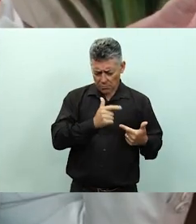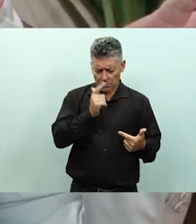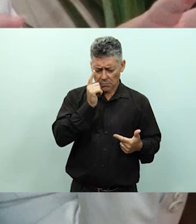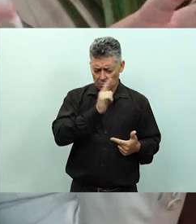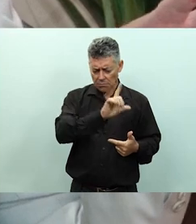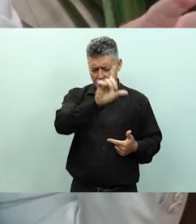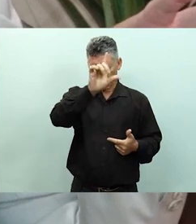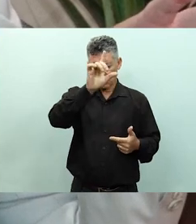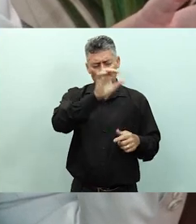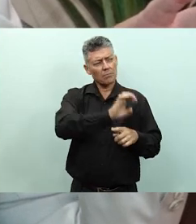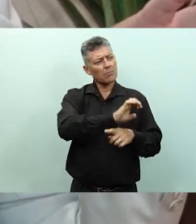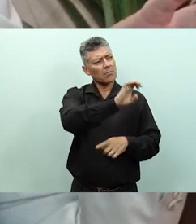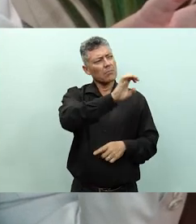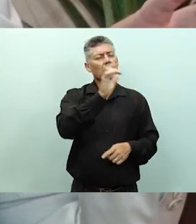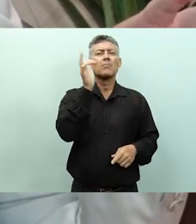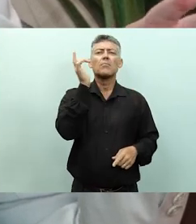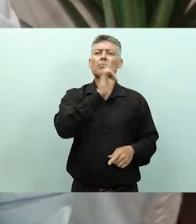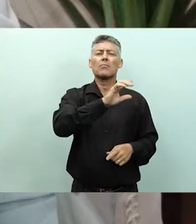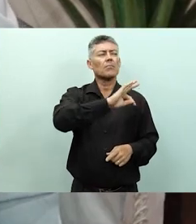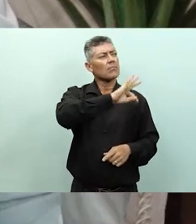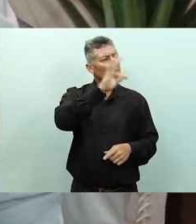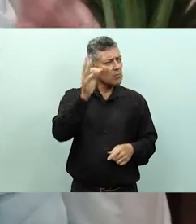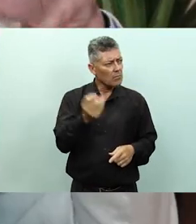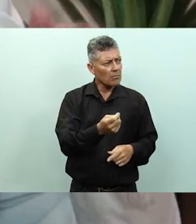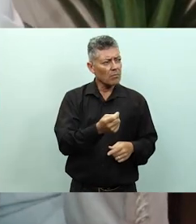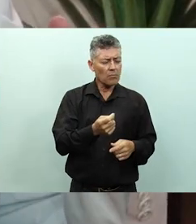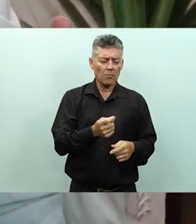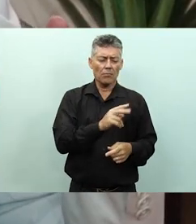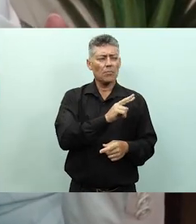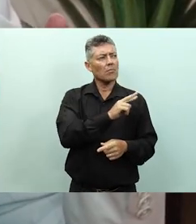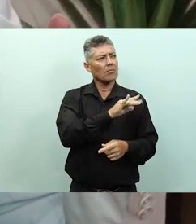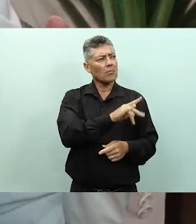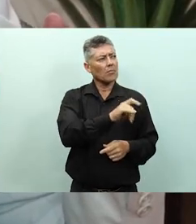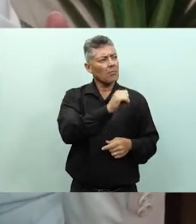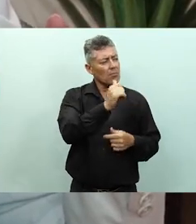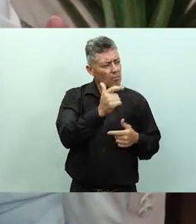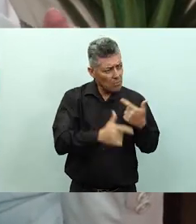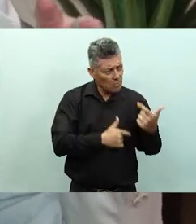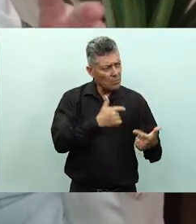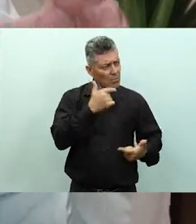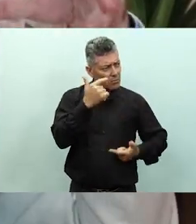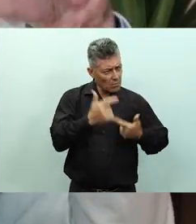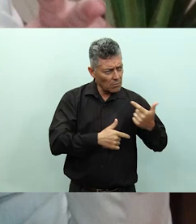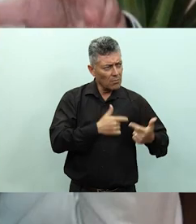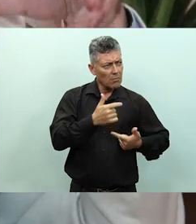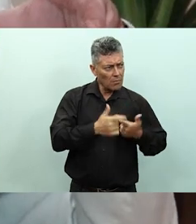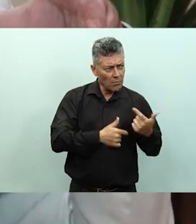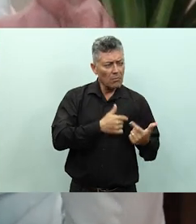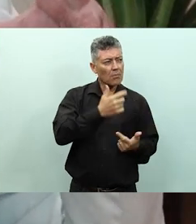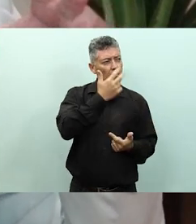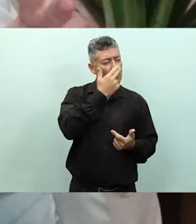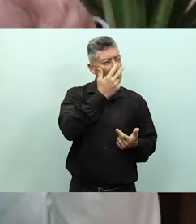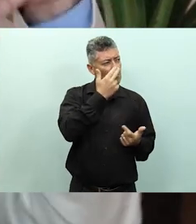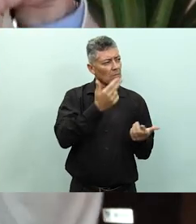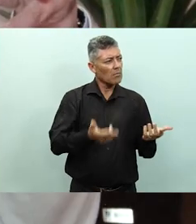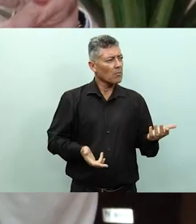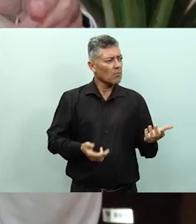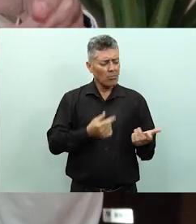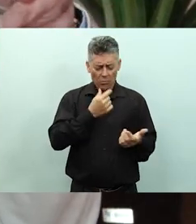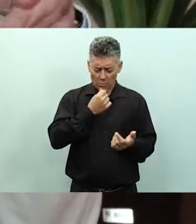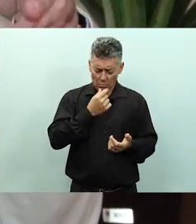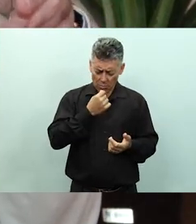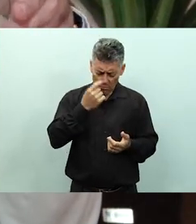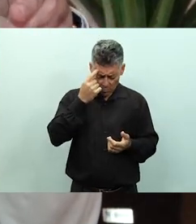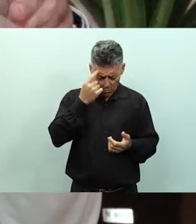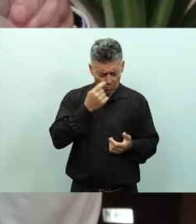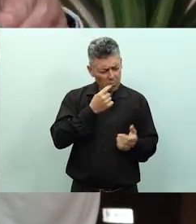ganhou o estado inteiro. O Vilma Trabalha. Vilma Trabalha, Trabalha, Trabalha. Parecia que teve um cara que chegou e